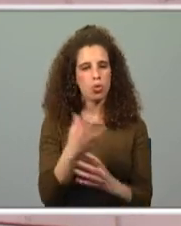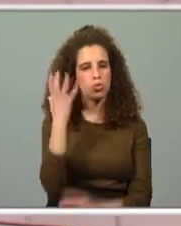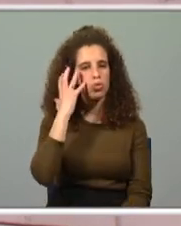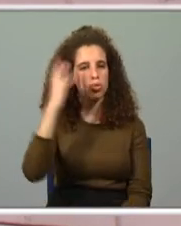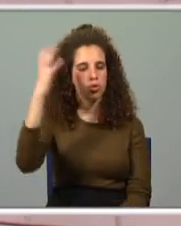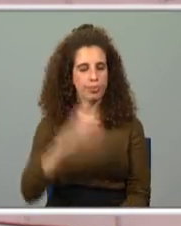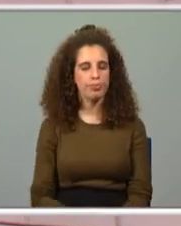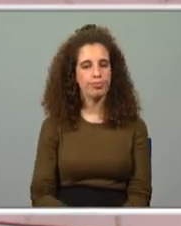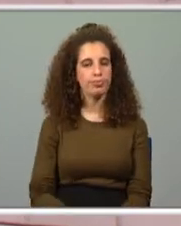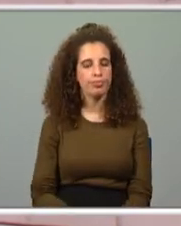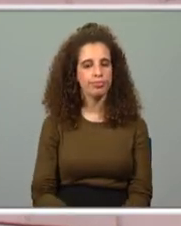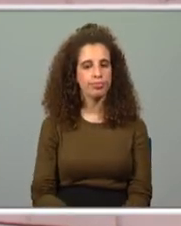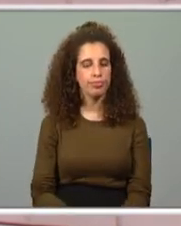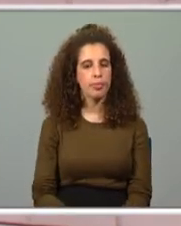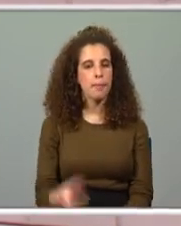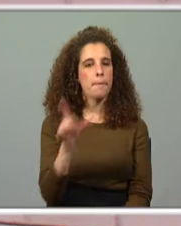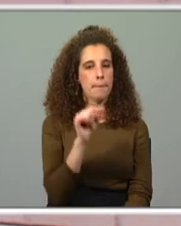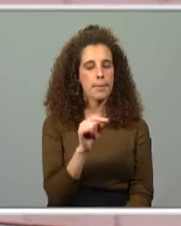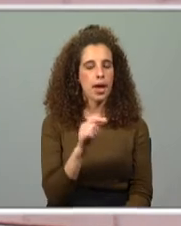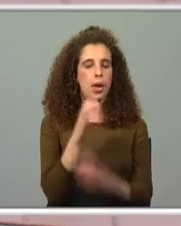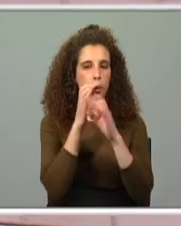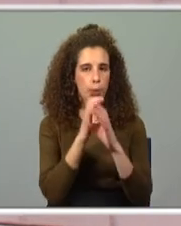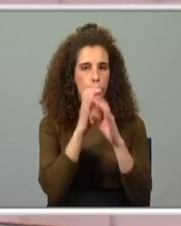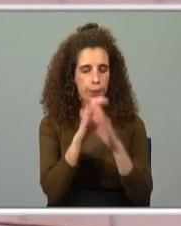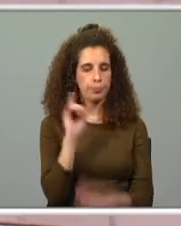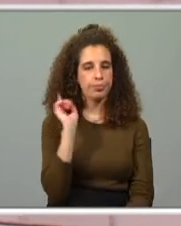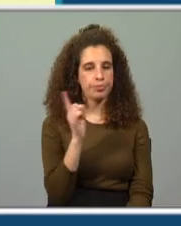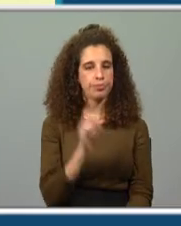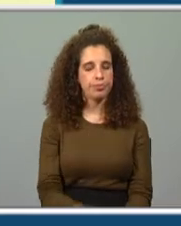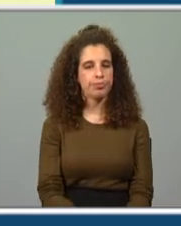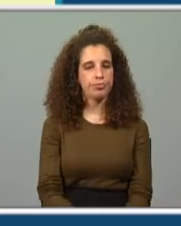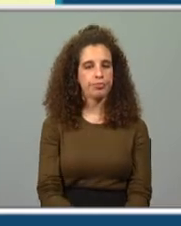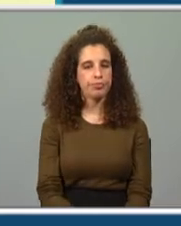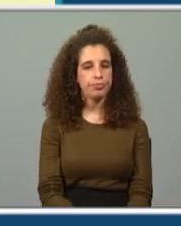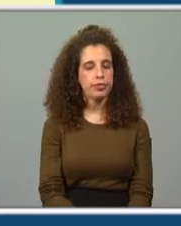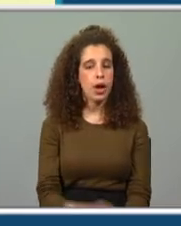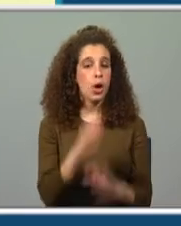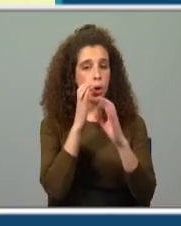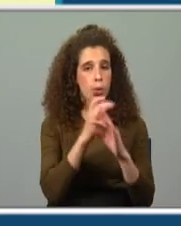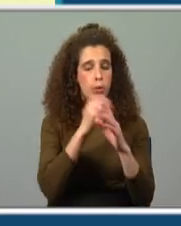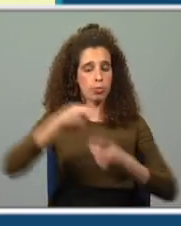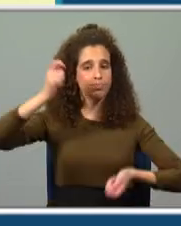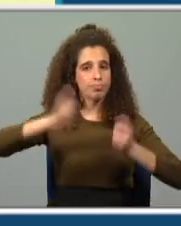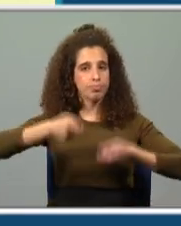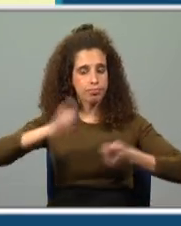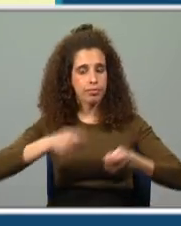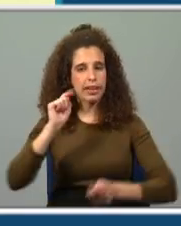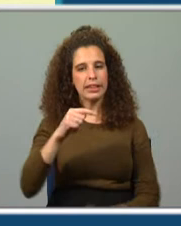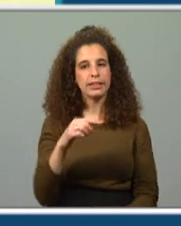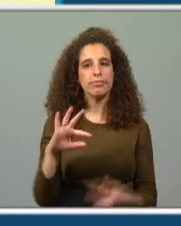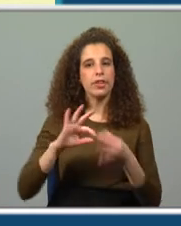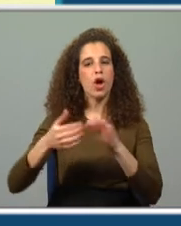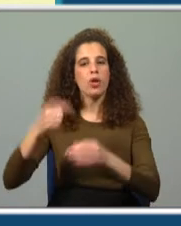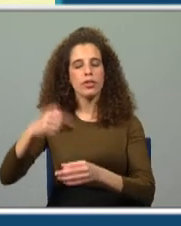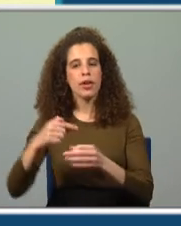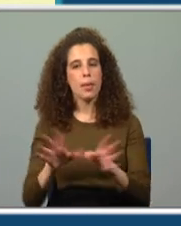é um dos géneros da tuba, que também é um instrumento de sopro. Então aqui temos sopros e percussão. E isto faz muito sentido